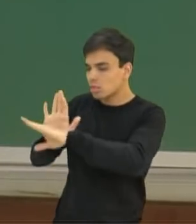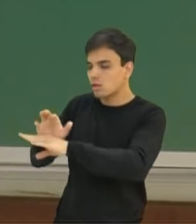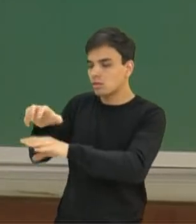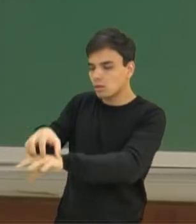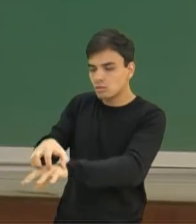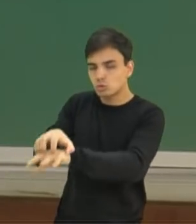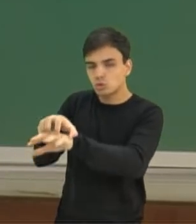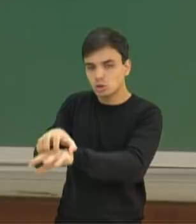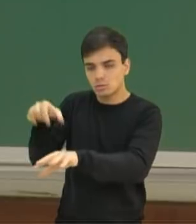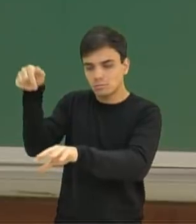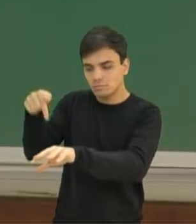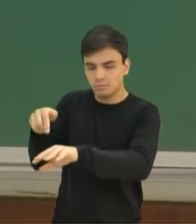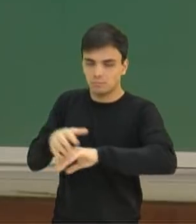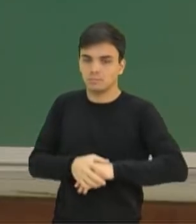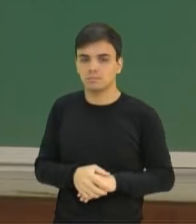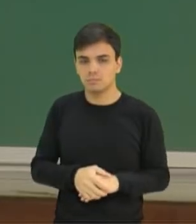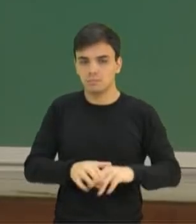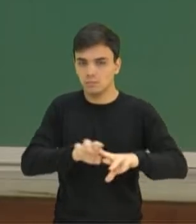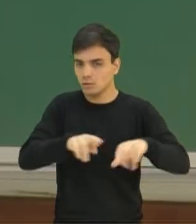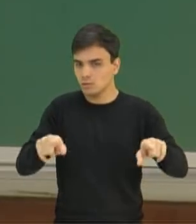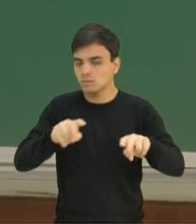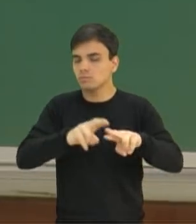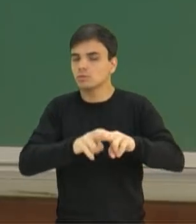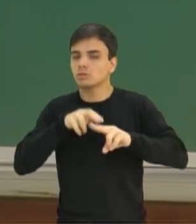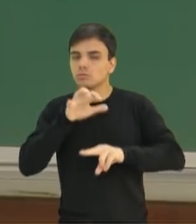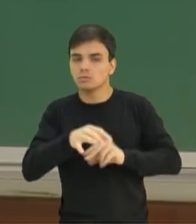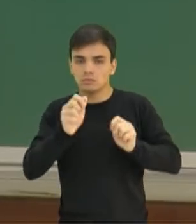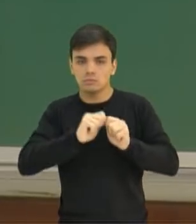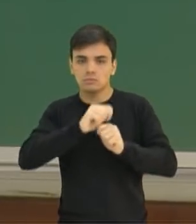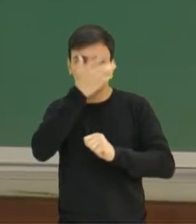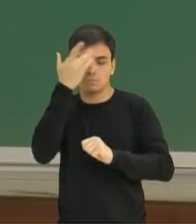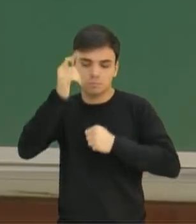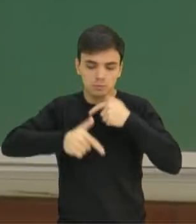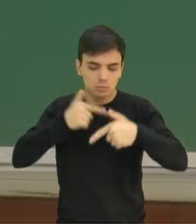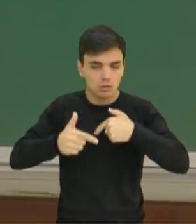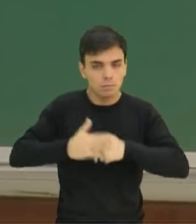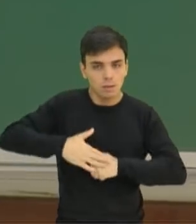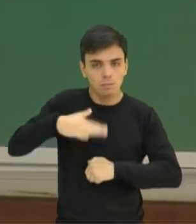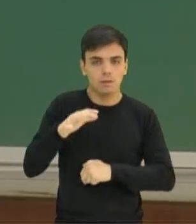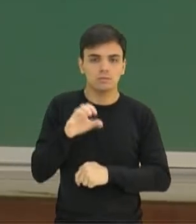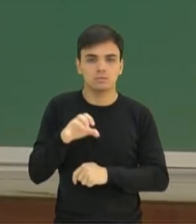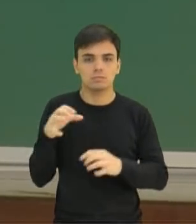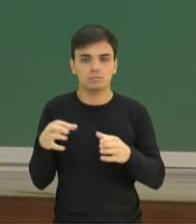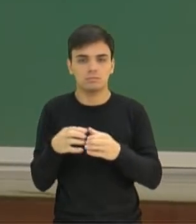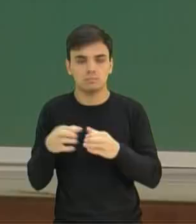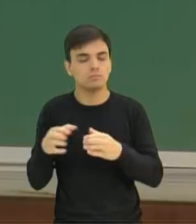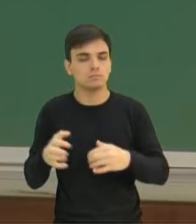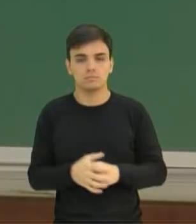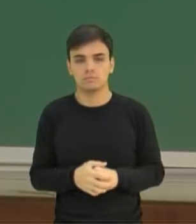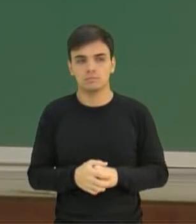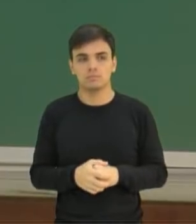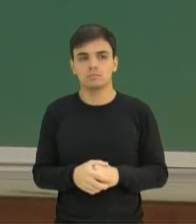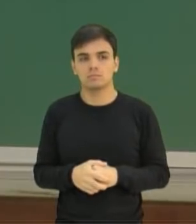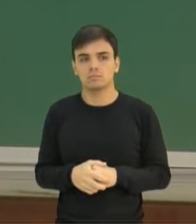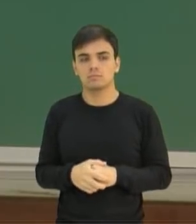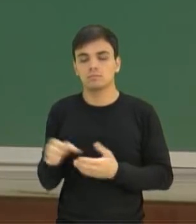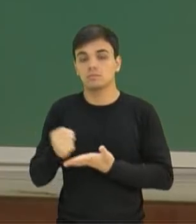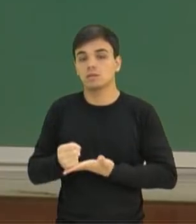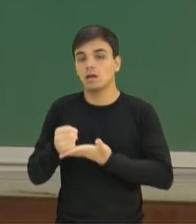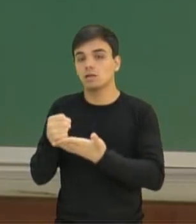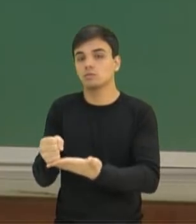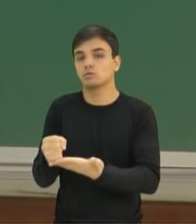em diferentes atividades. Então, isso faz com que as pessoas trabalhem mais nesta parte, nesta área.